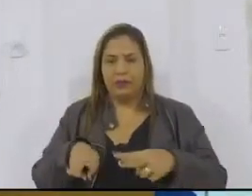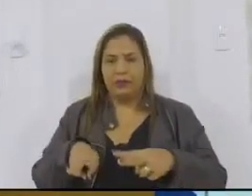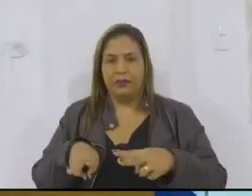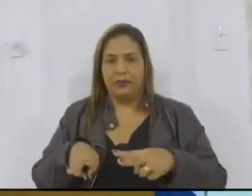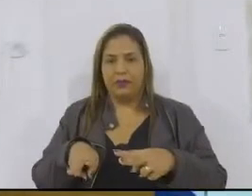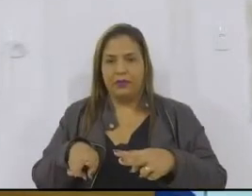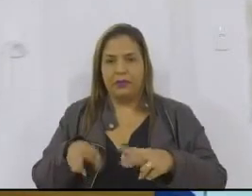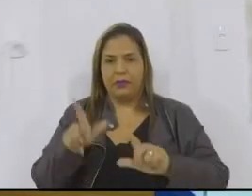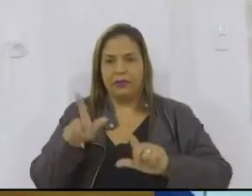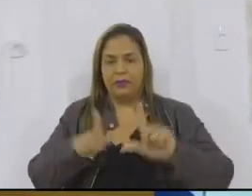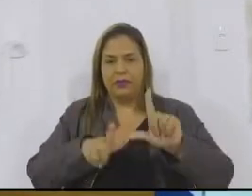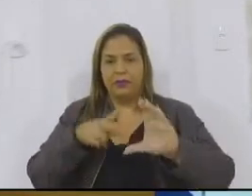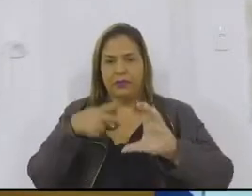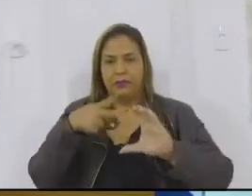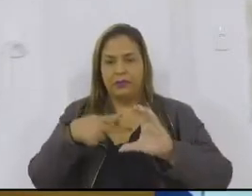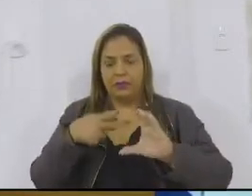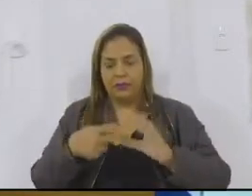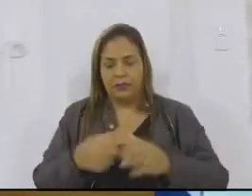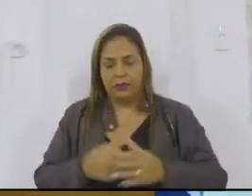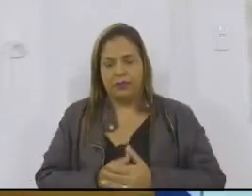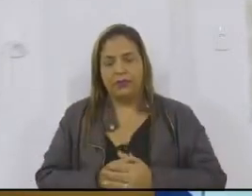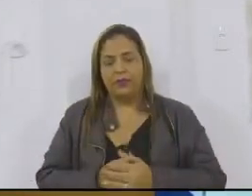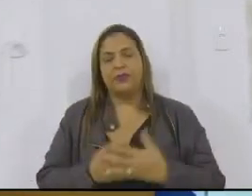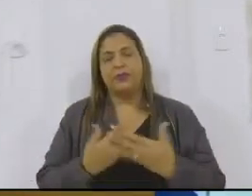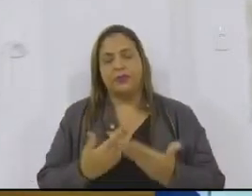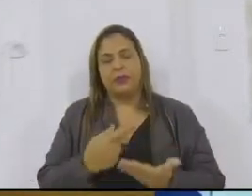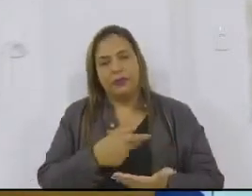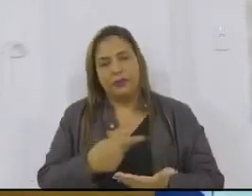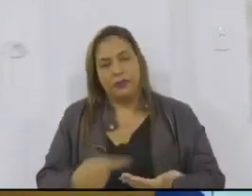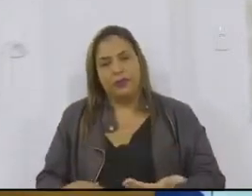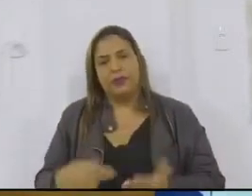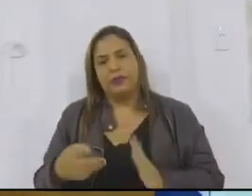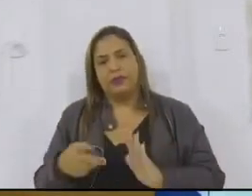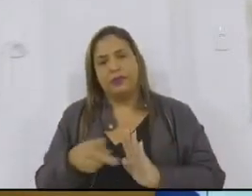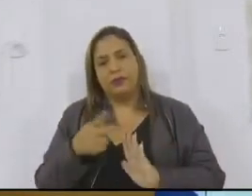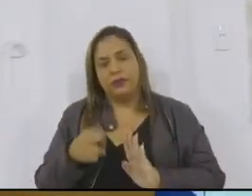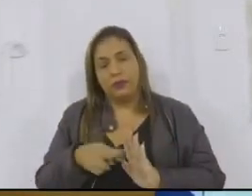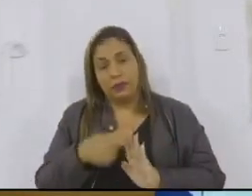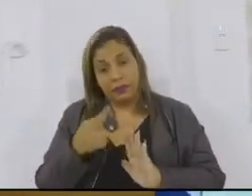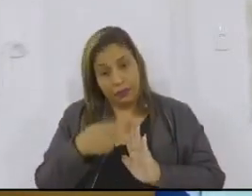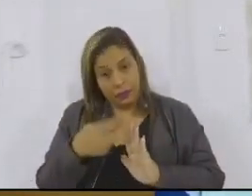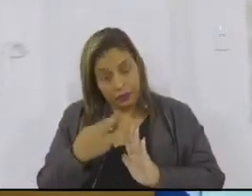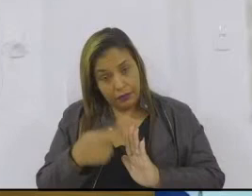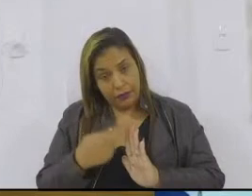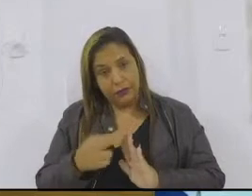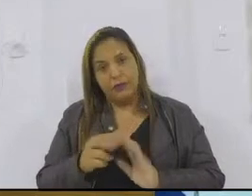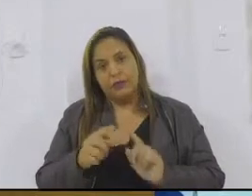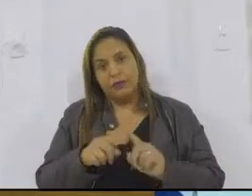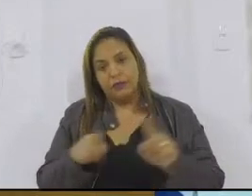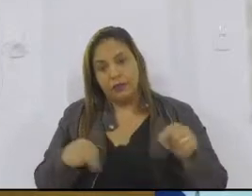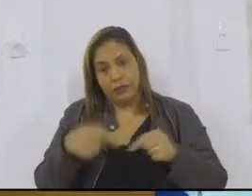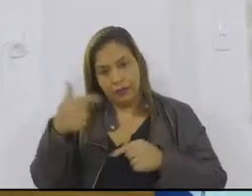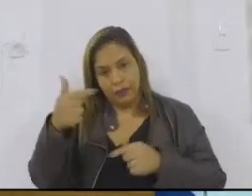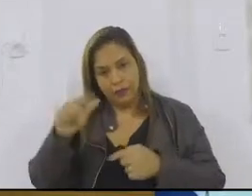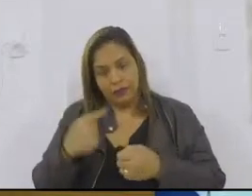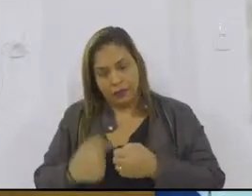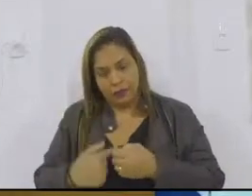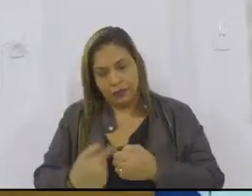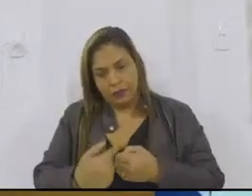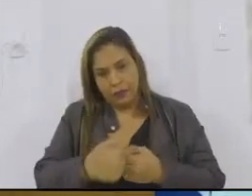Câmara. Presidente, esse meu requerimento foi com o nosso gabinete itinerante aqui no bairro do